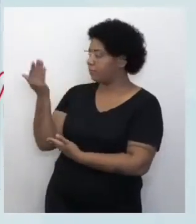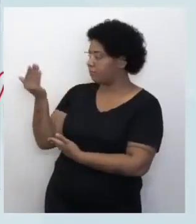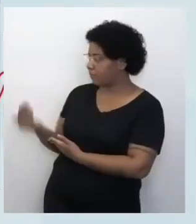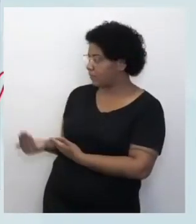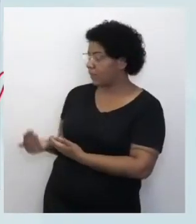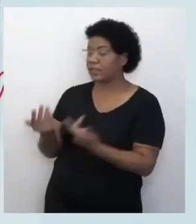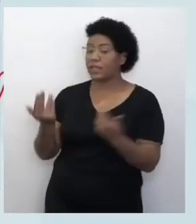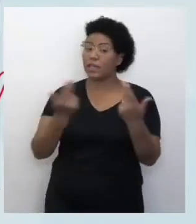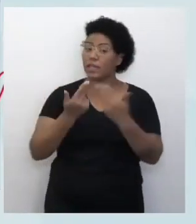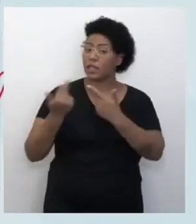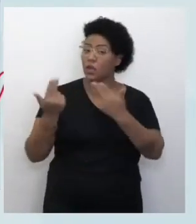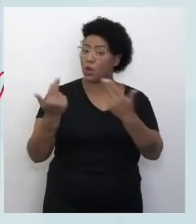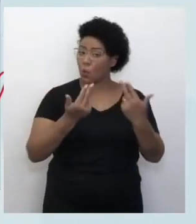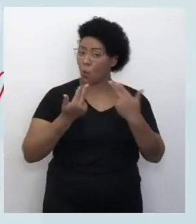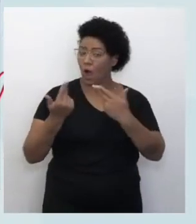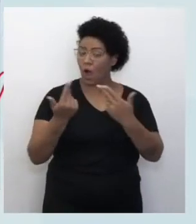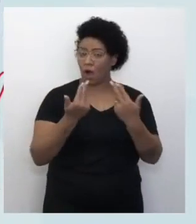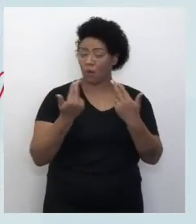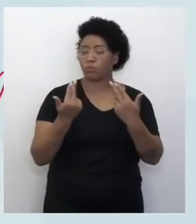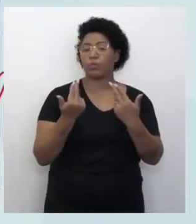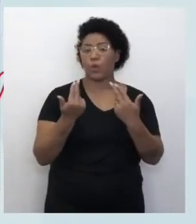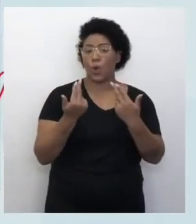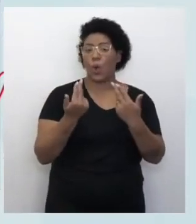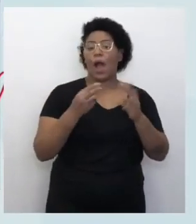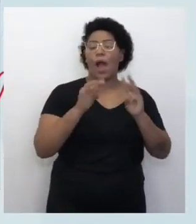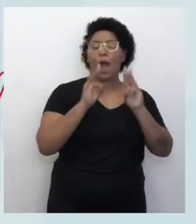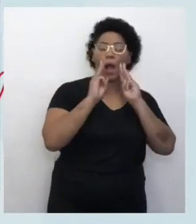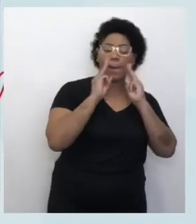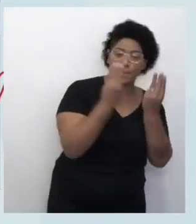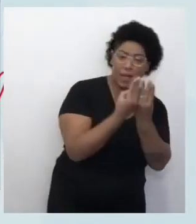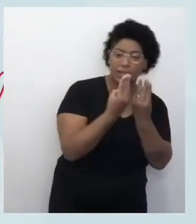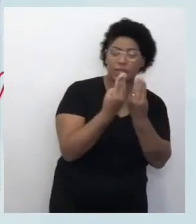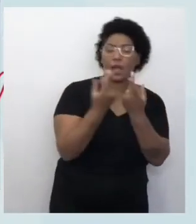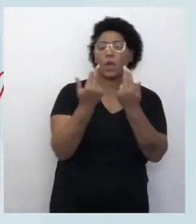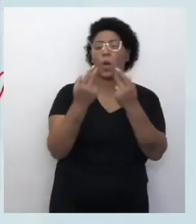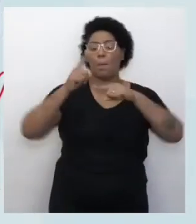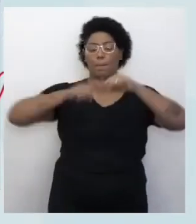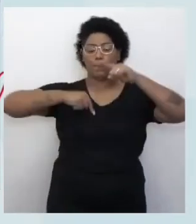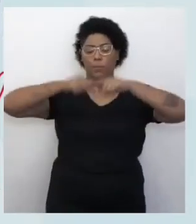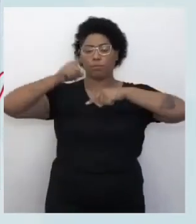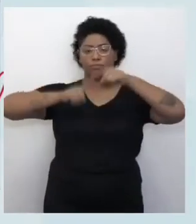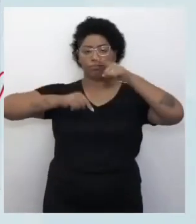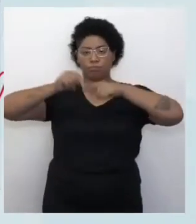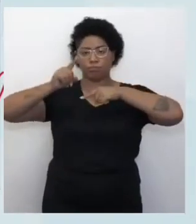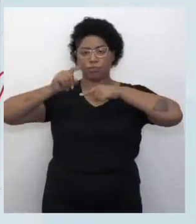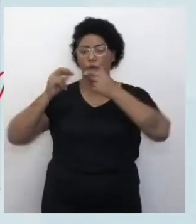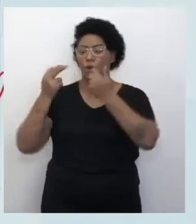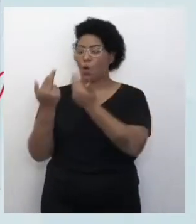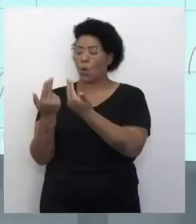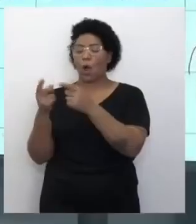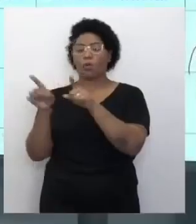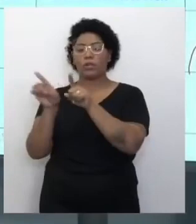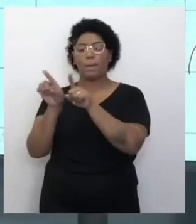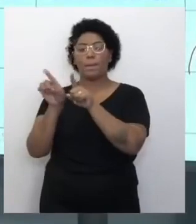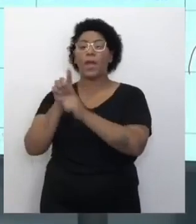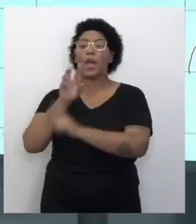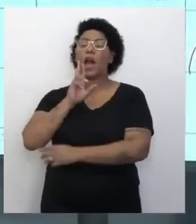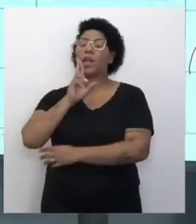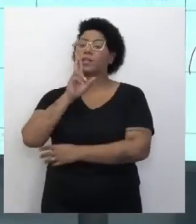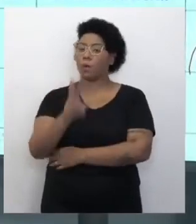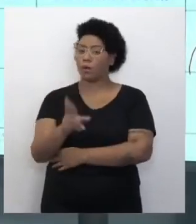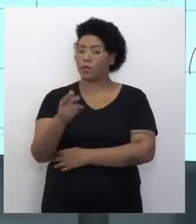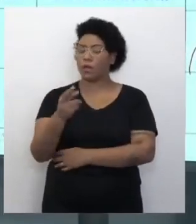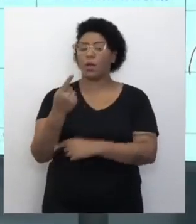ser igual à massa dos produtos, quando ocorre em um ambiente fechado, ok? A